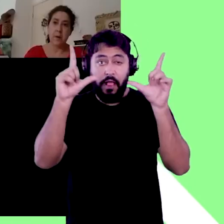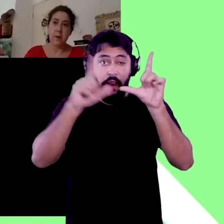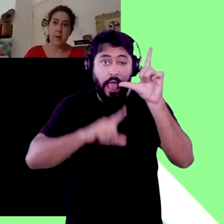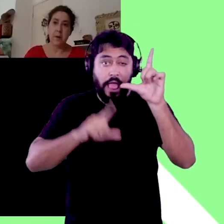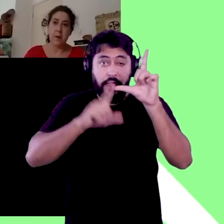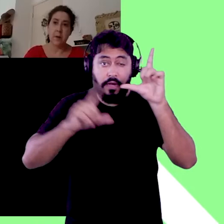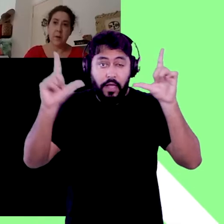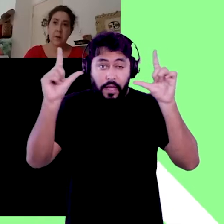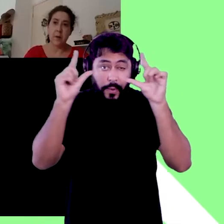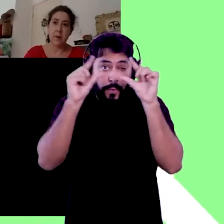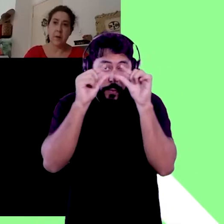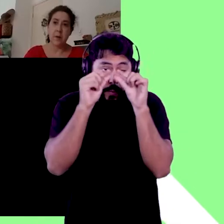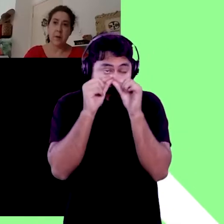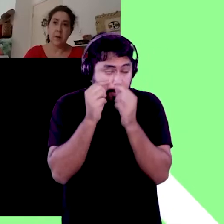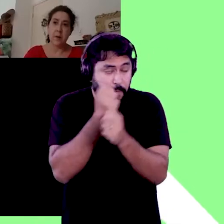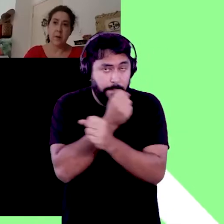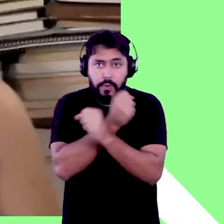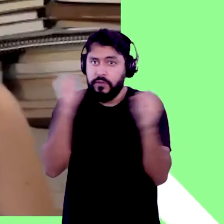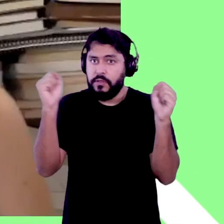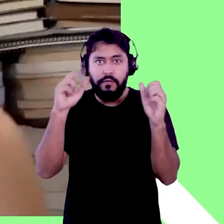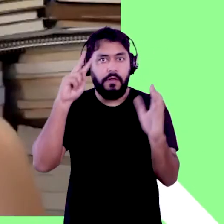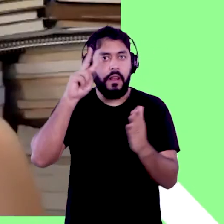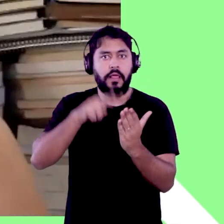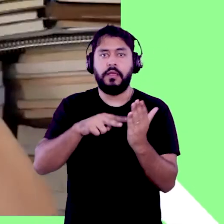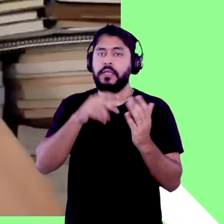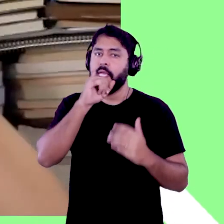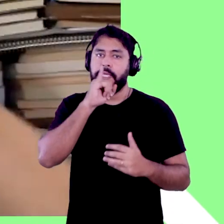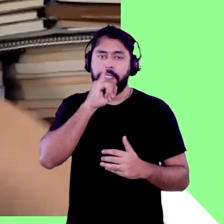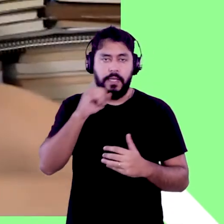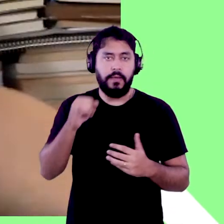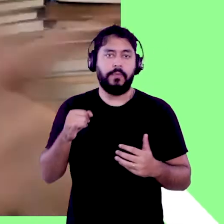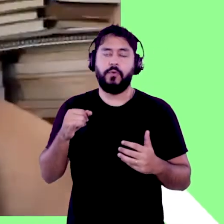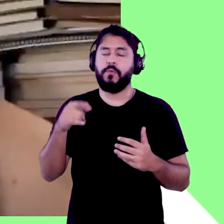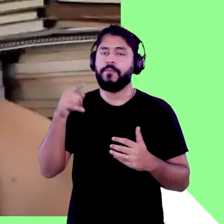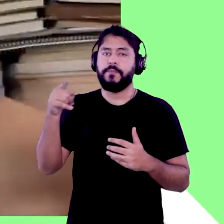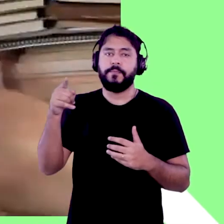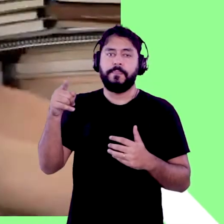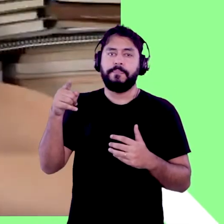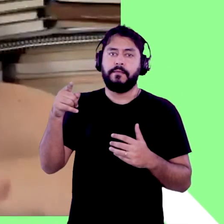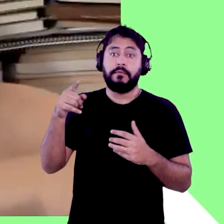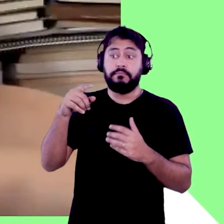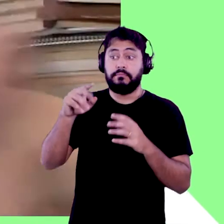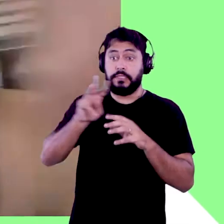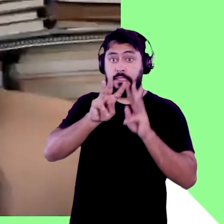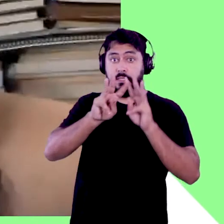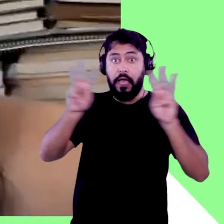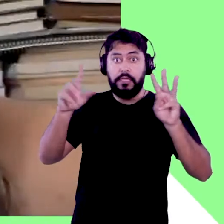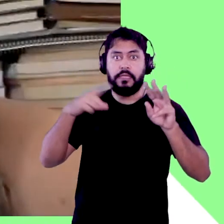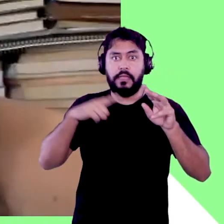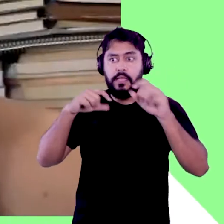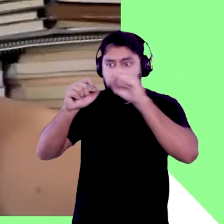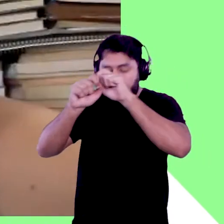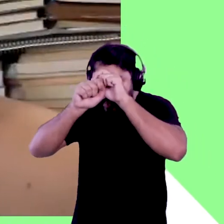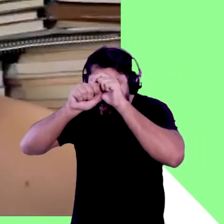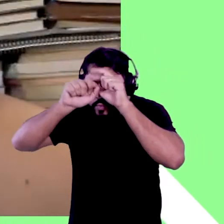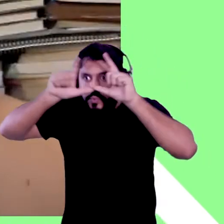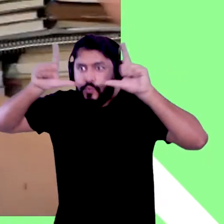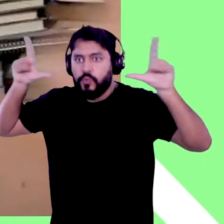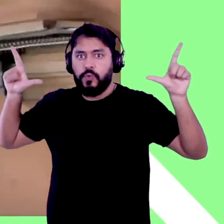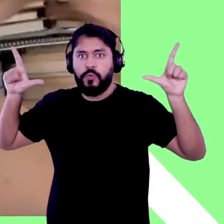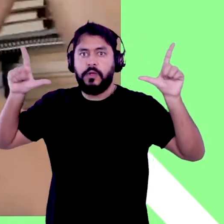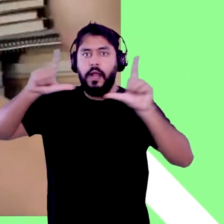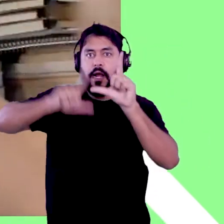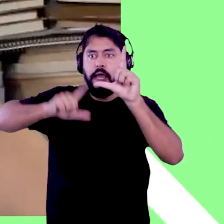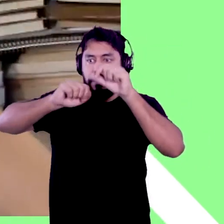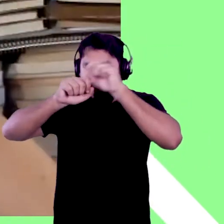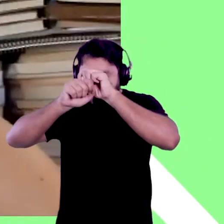é inacessível. Então, para mim, um site que tem aquele zoom, que eu consigo, tipo, colocar aquela letra enorme, gente,